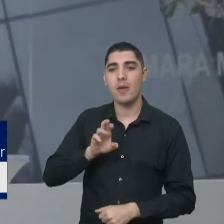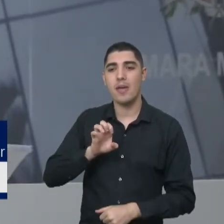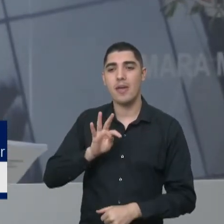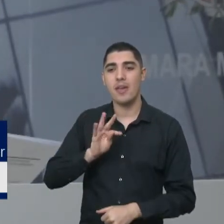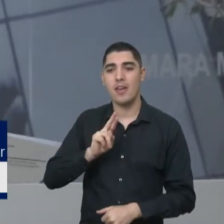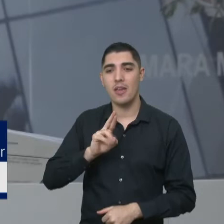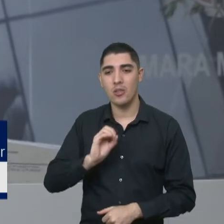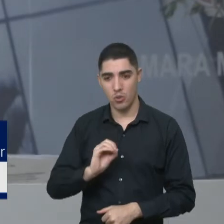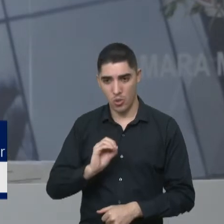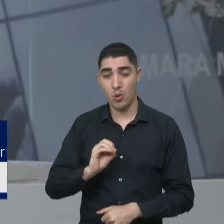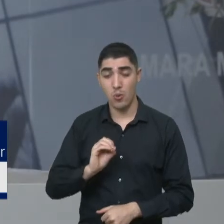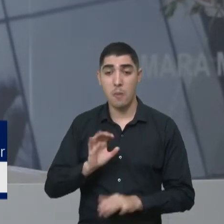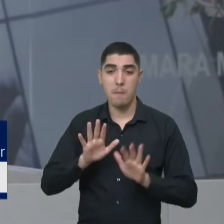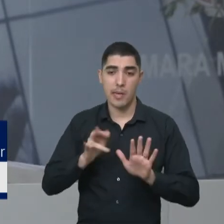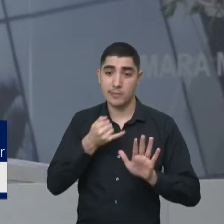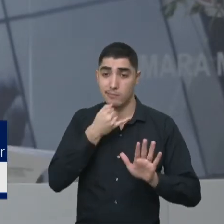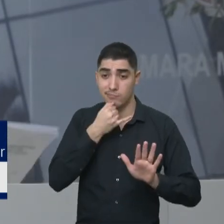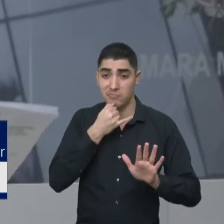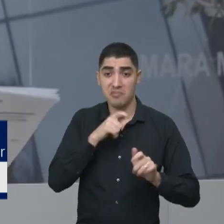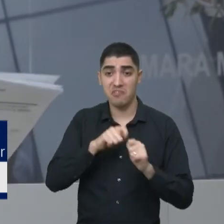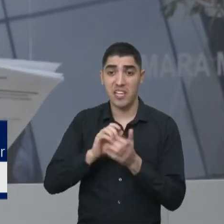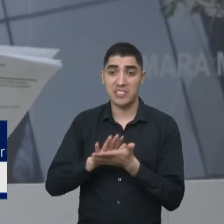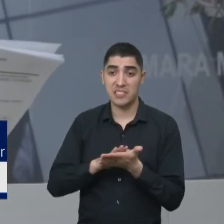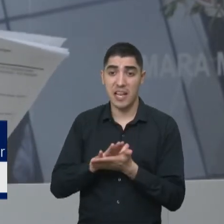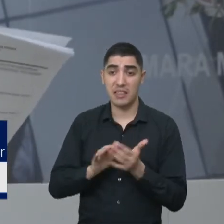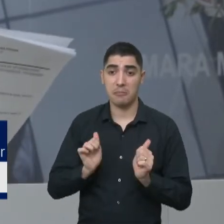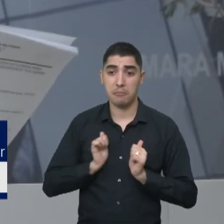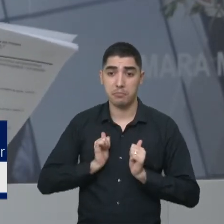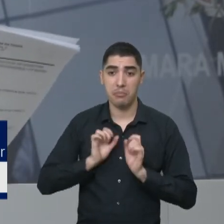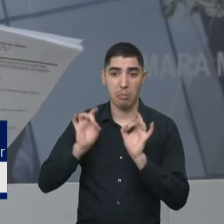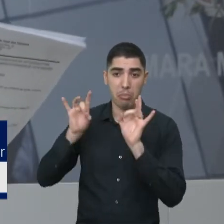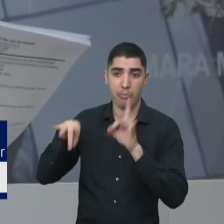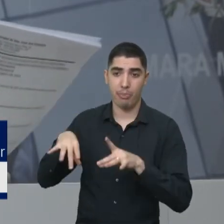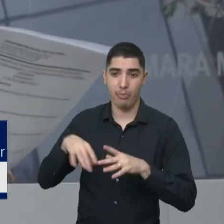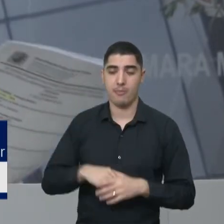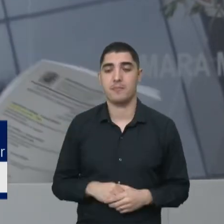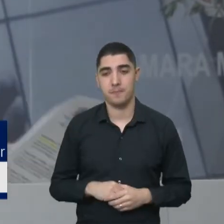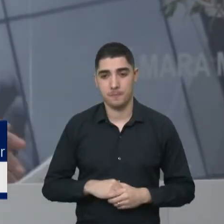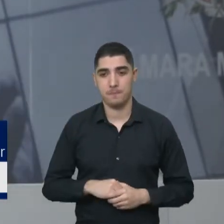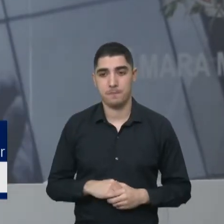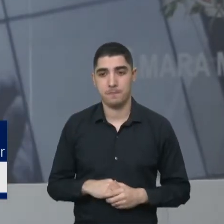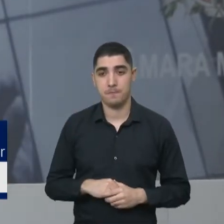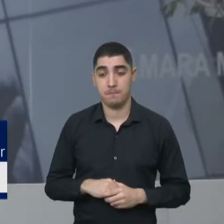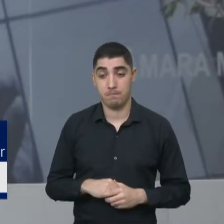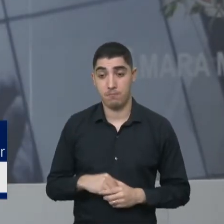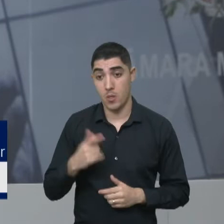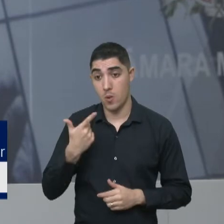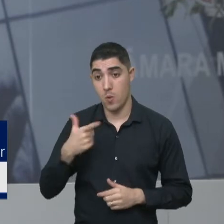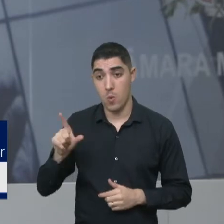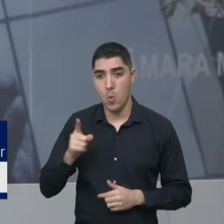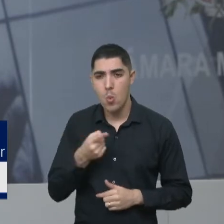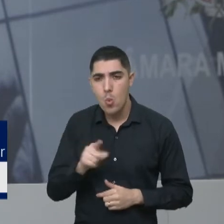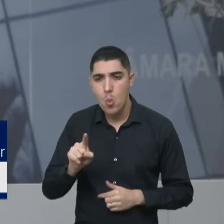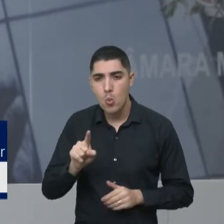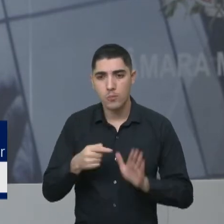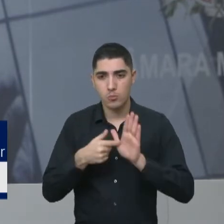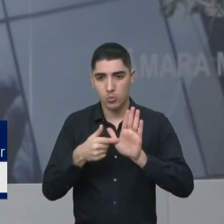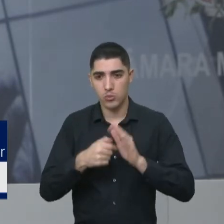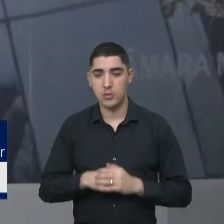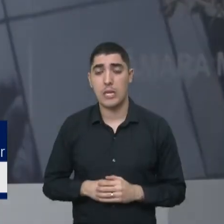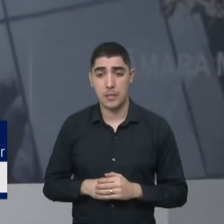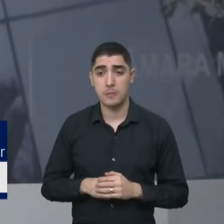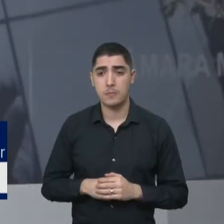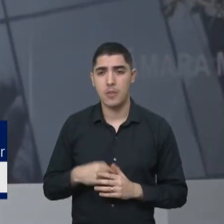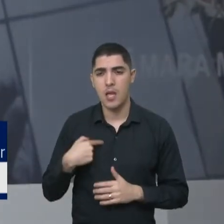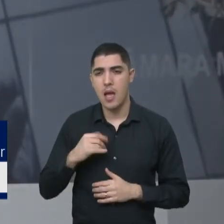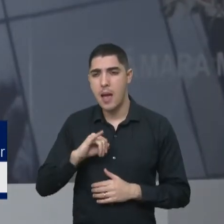mas infelizmente nem uma coisa nem outra, está abandonado lá. Agora a última aí, eu queria só...